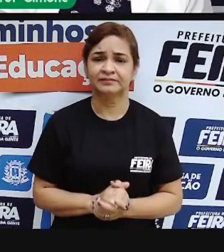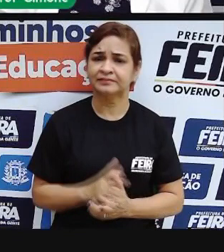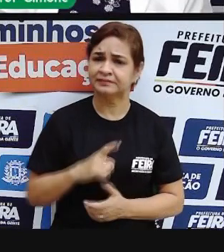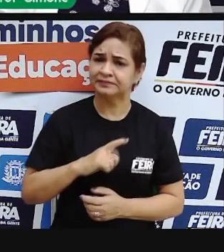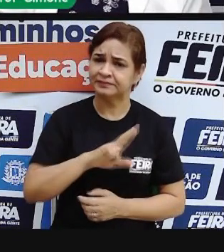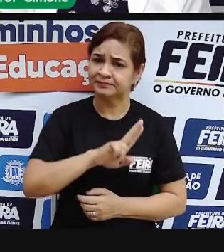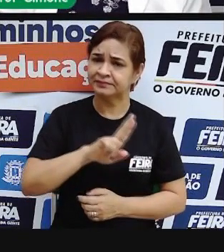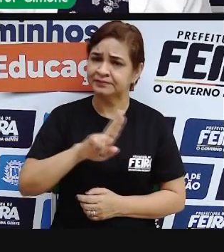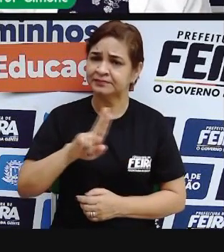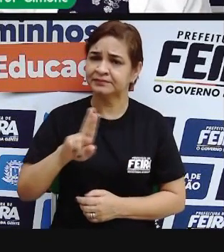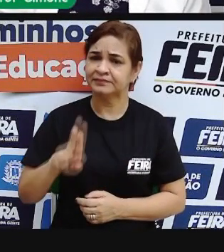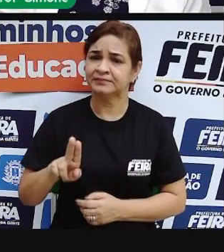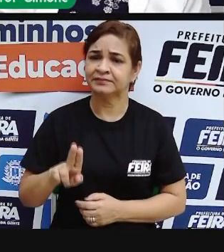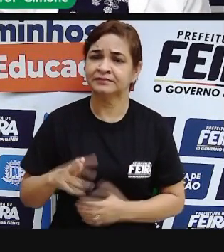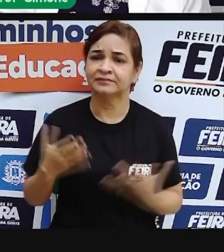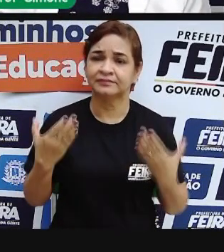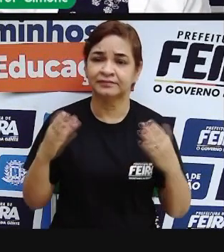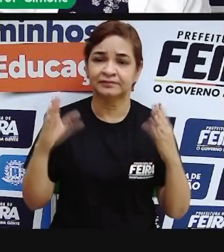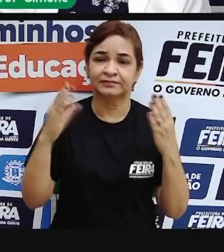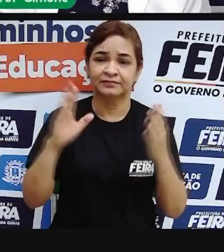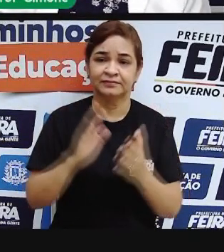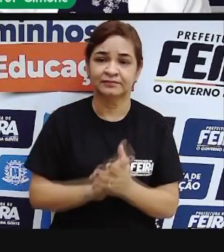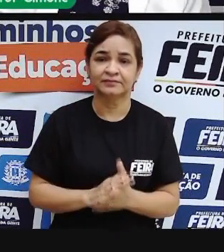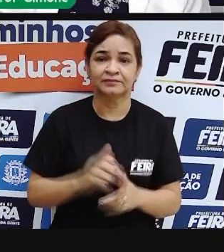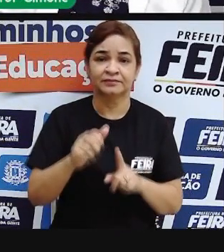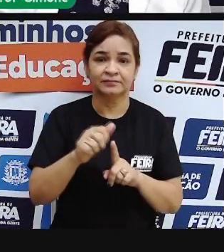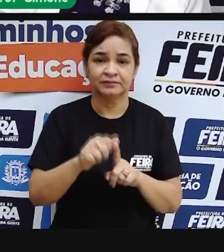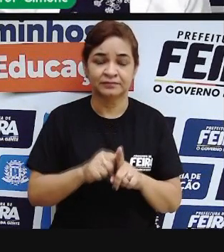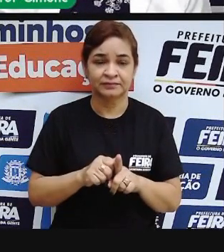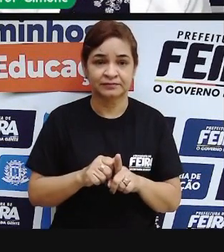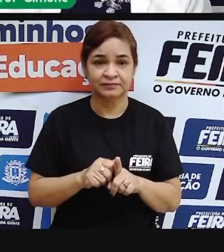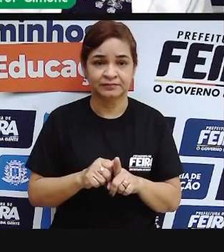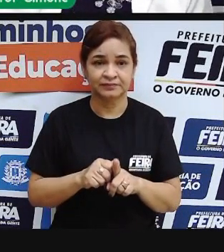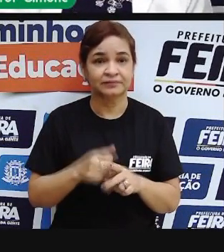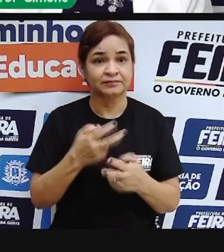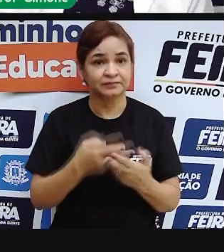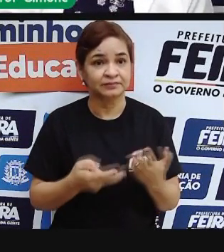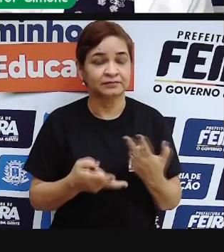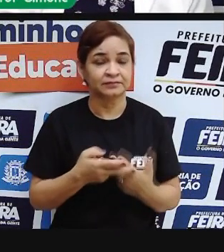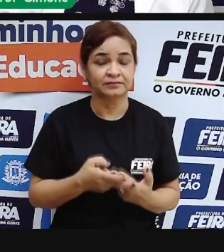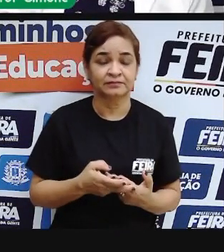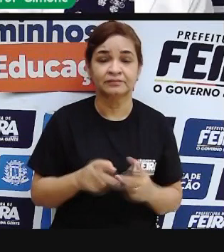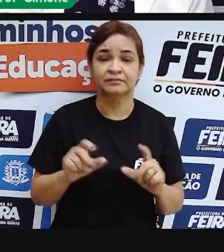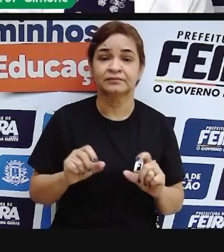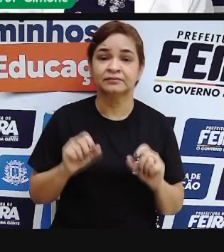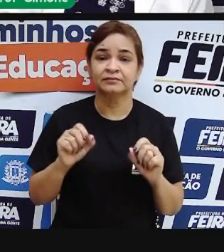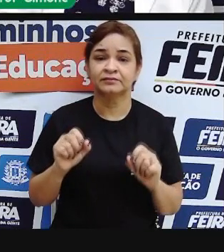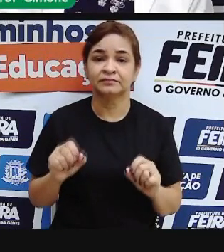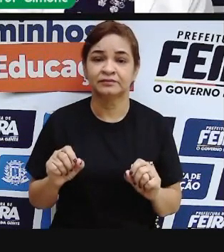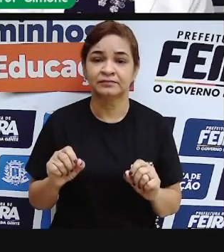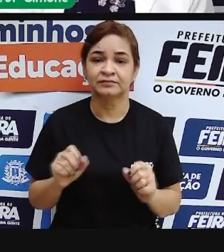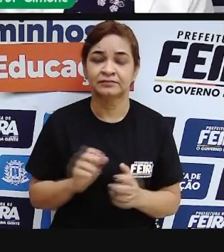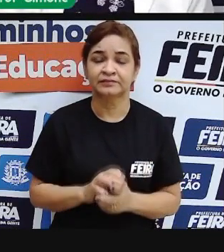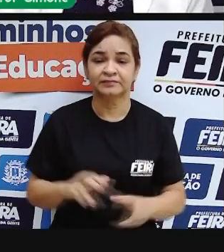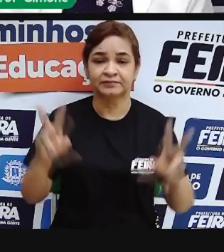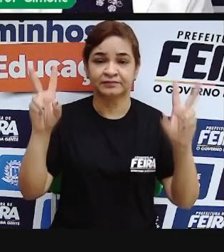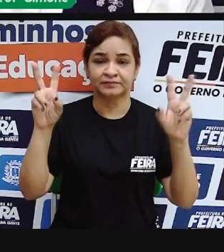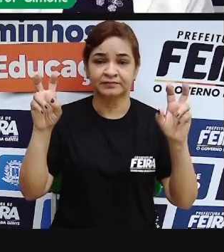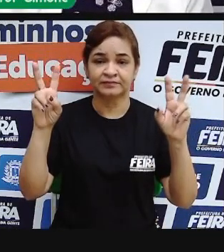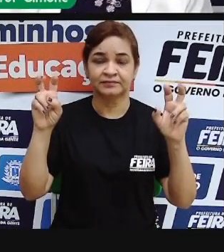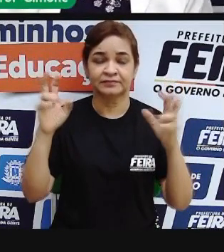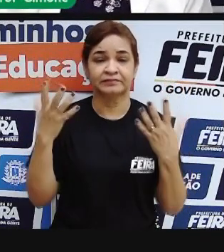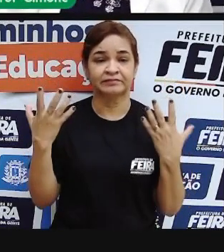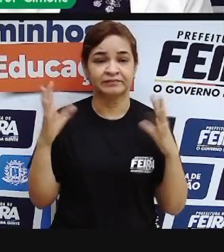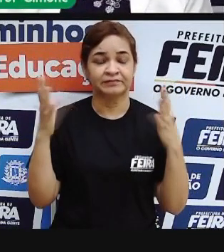Tem esse nome por serem festividades que ocorrem no mês de junho. Daí o título, né?